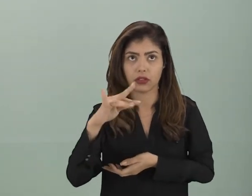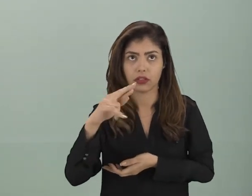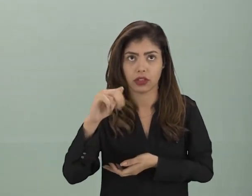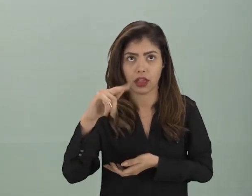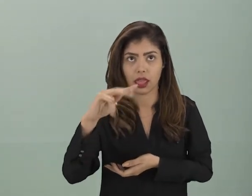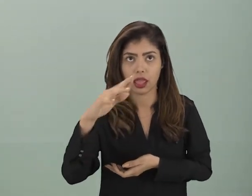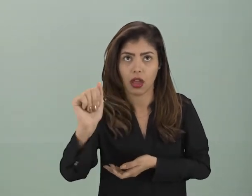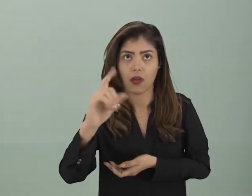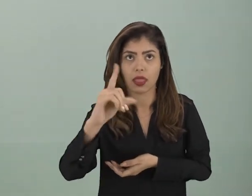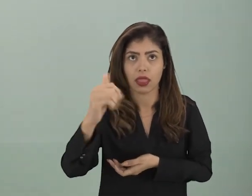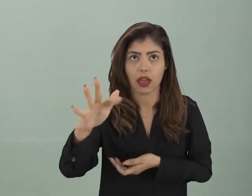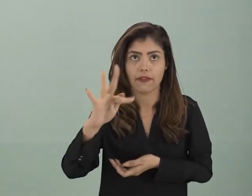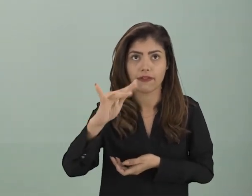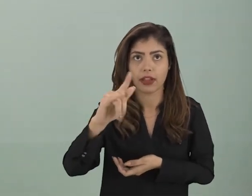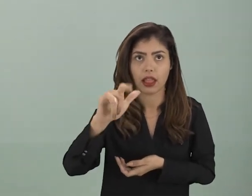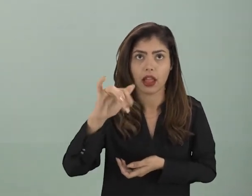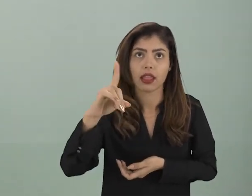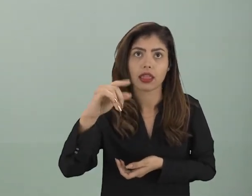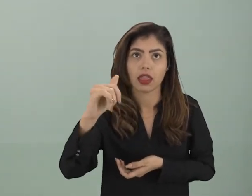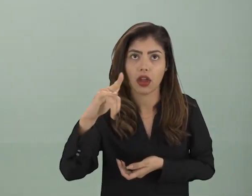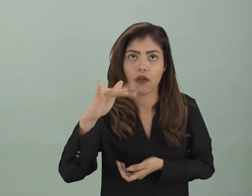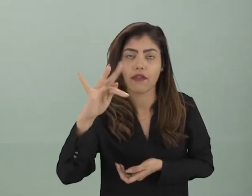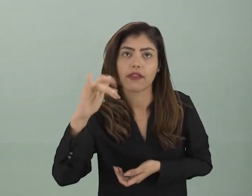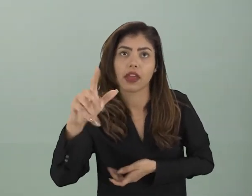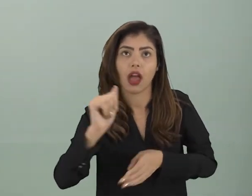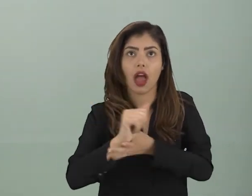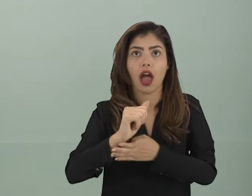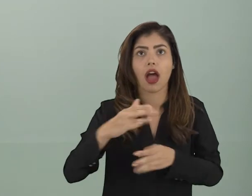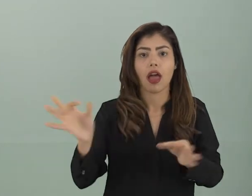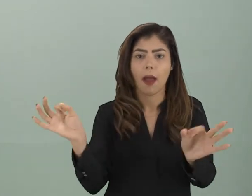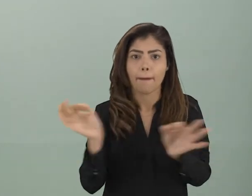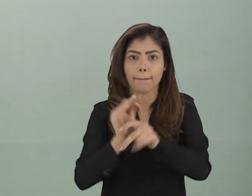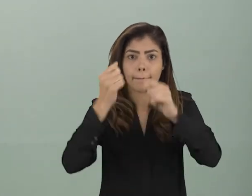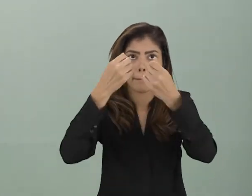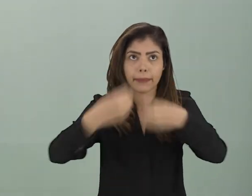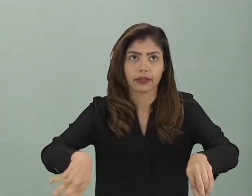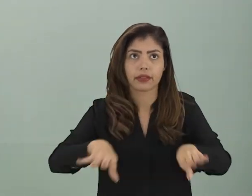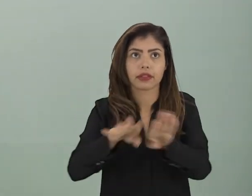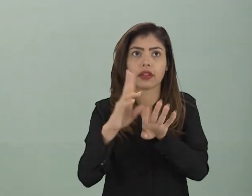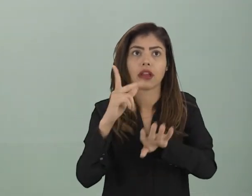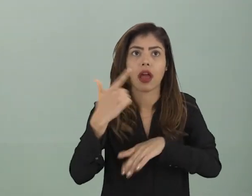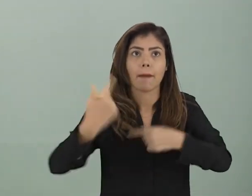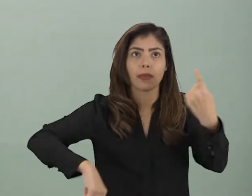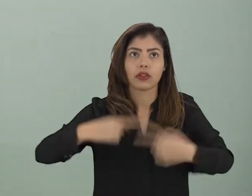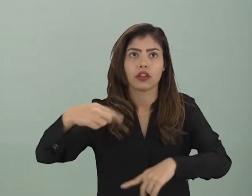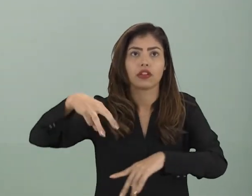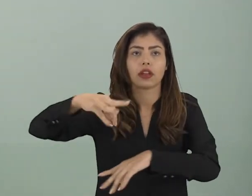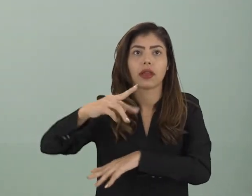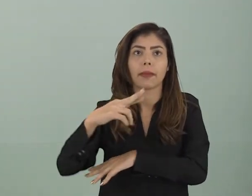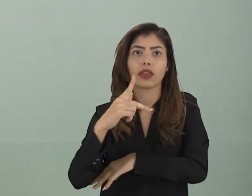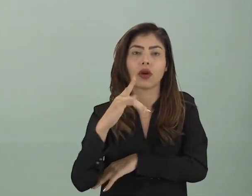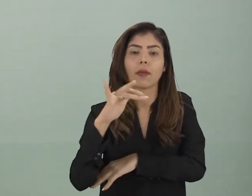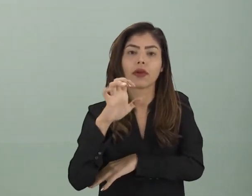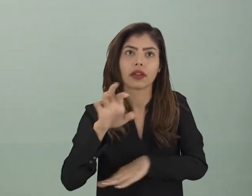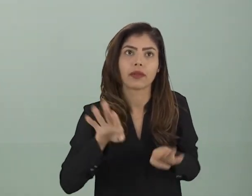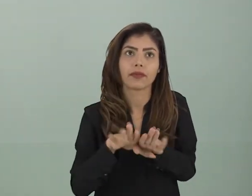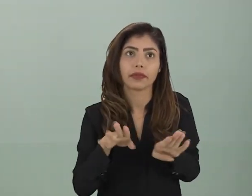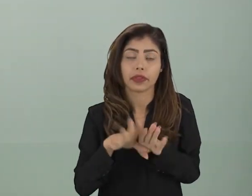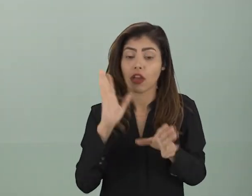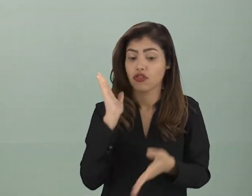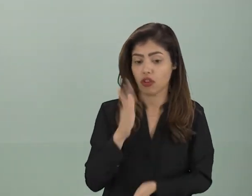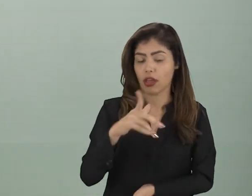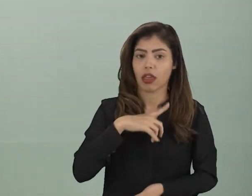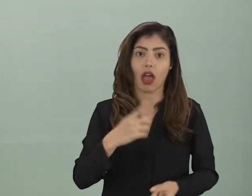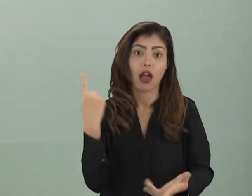em 1775. Já houve um rompimento aí com a metrópole. Então isso praticamente já é uma declaração de guerra, já que